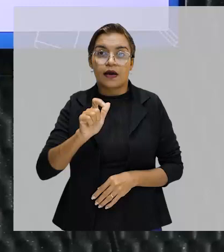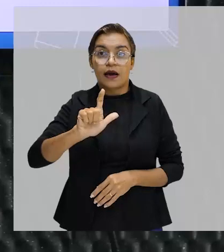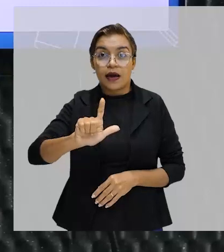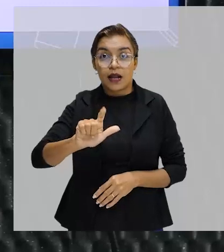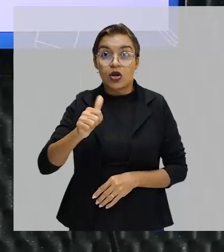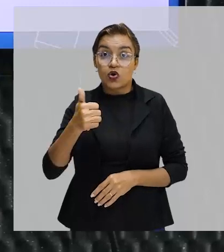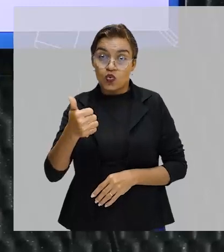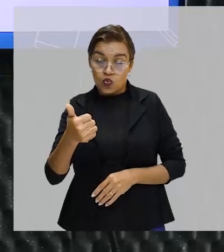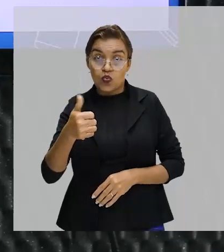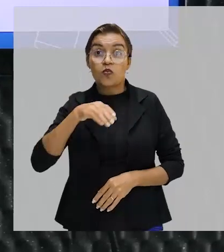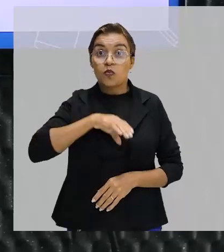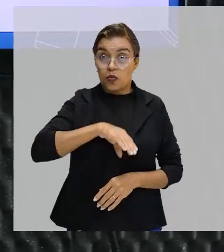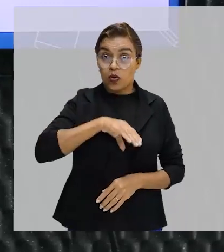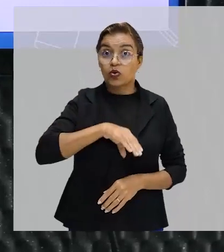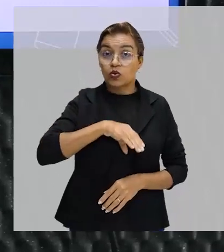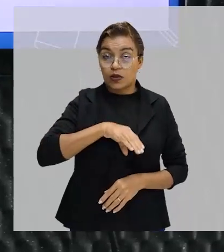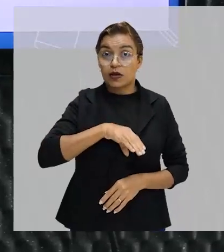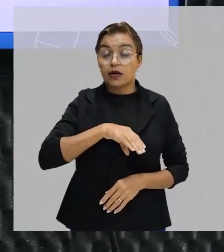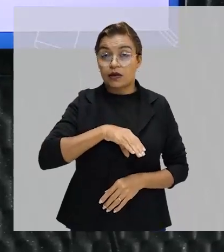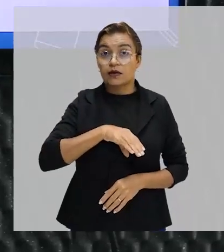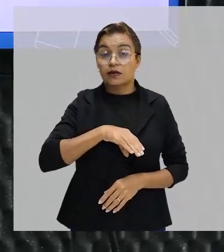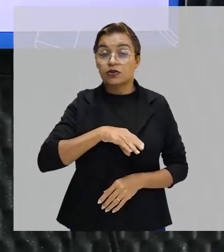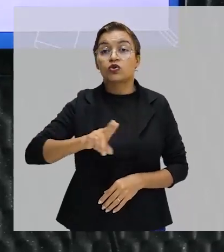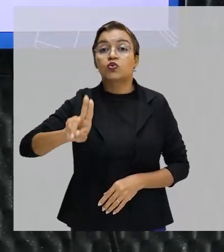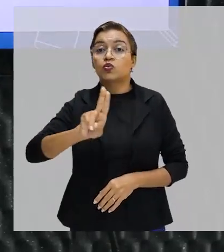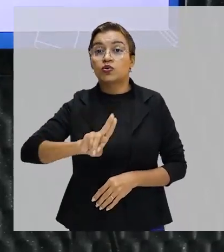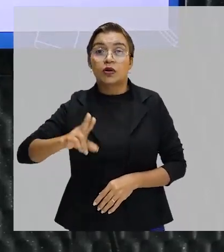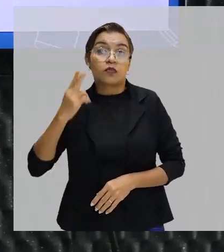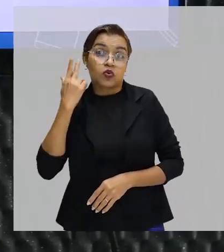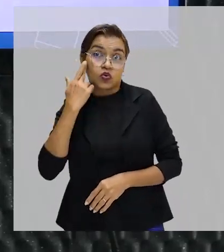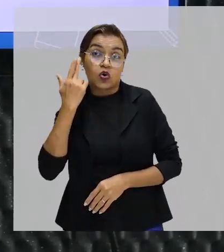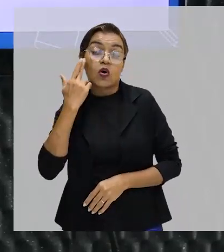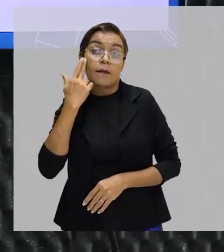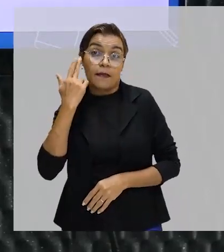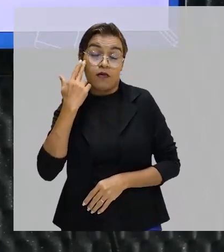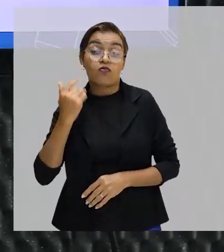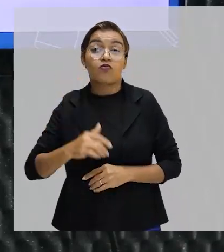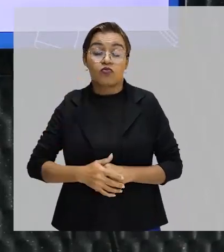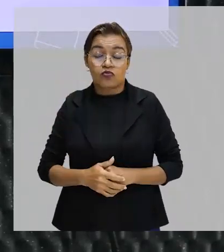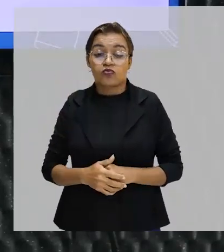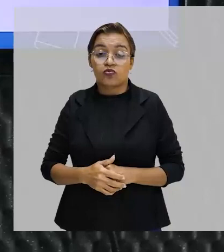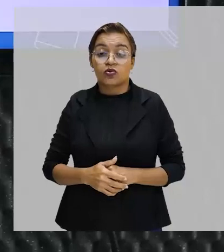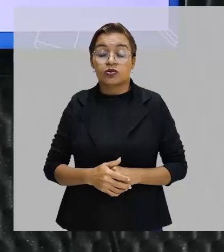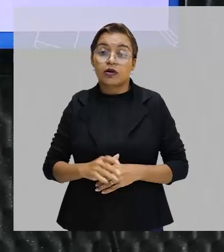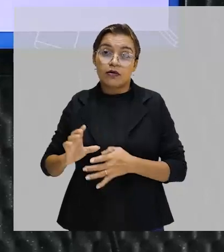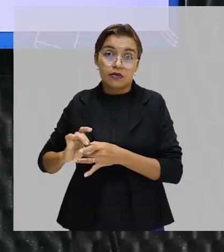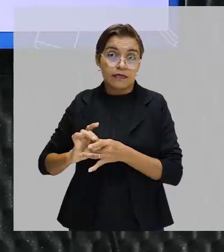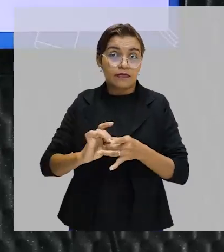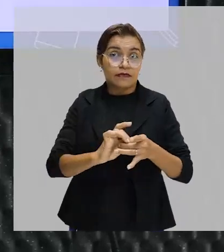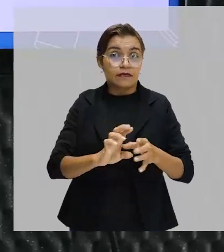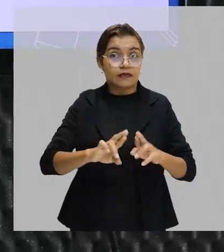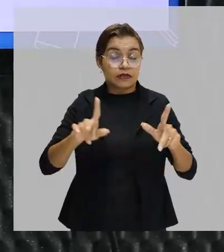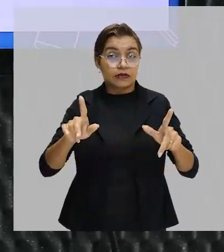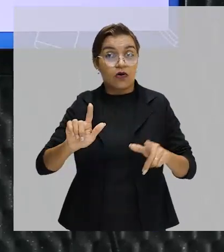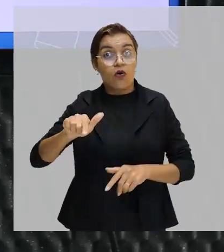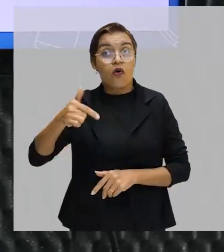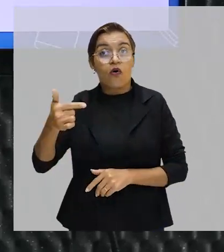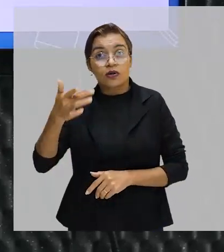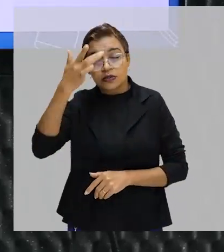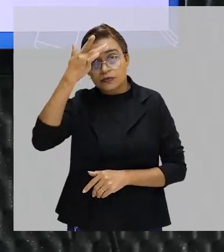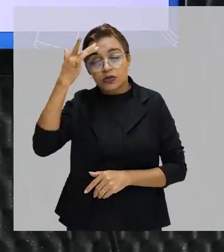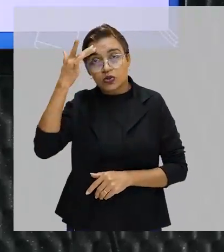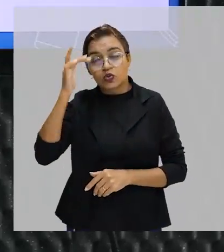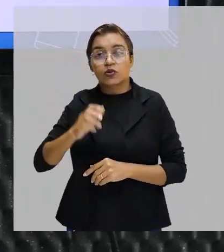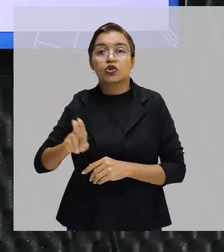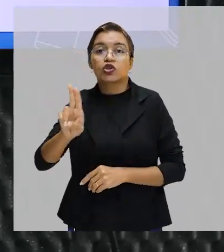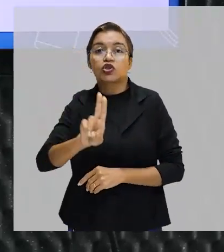somos nativos, né, na língua portuguesa, é muito comum essa diferenciação para a gente dentro de cada contexto. Já para quem fala um outro